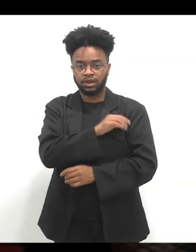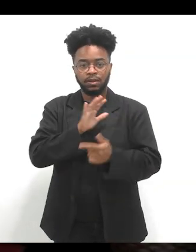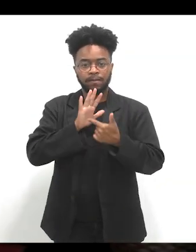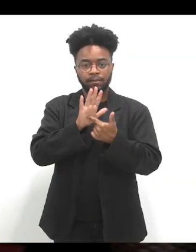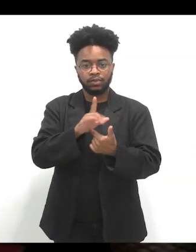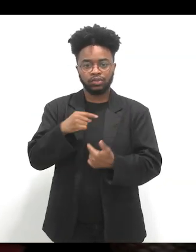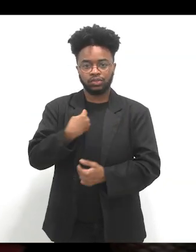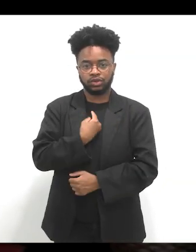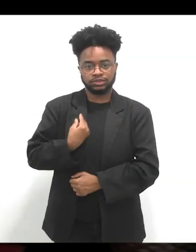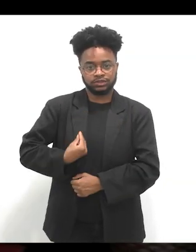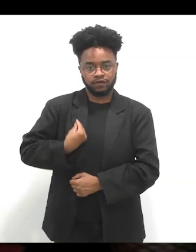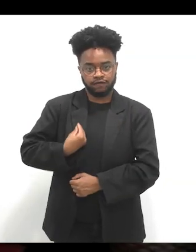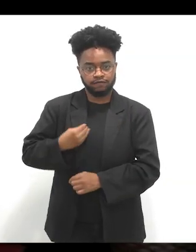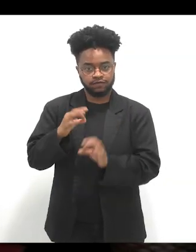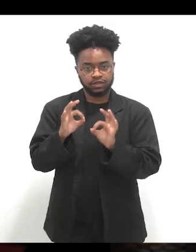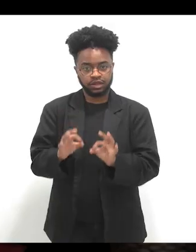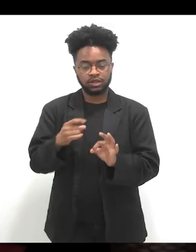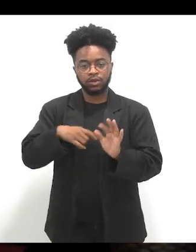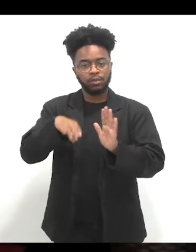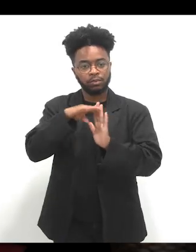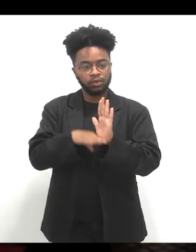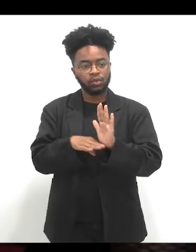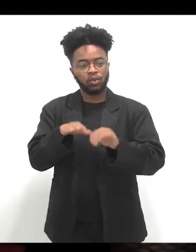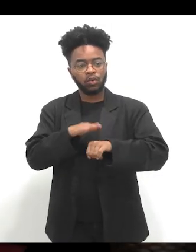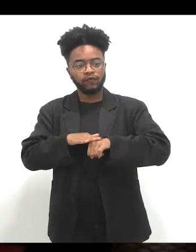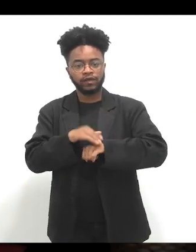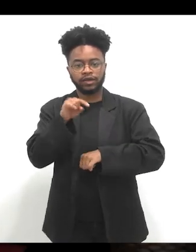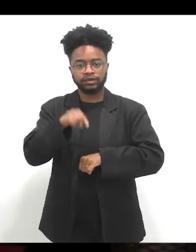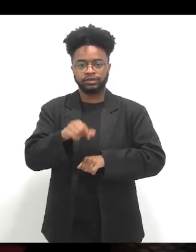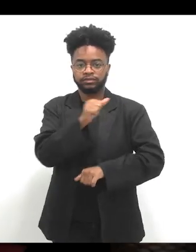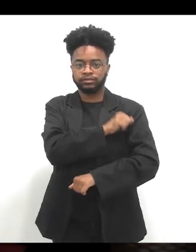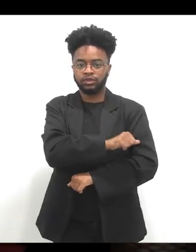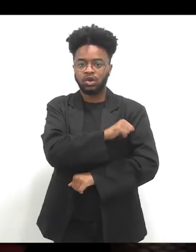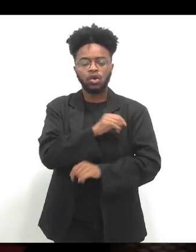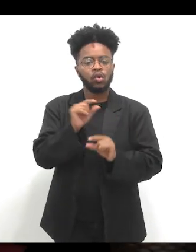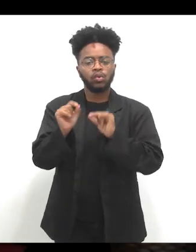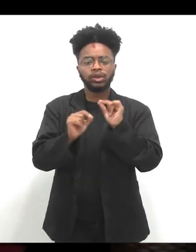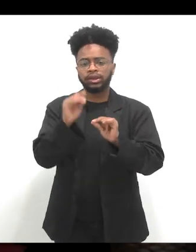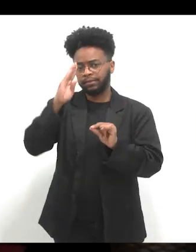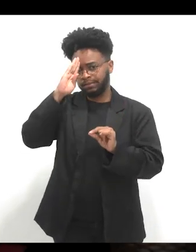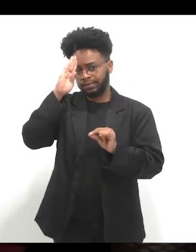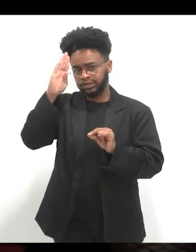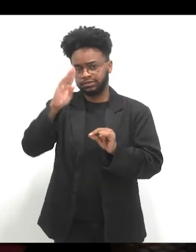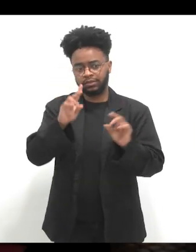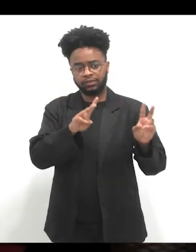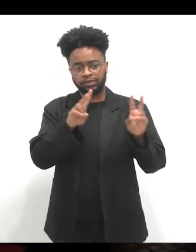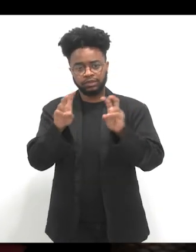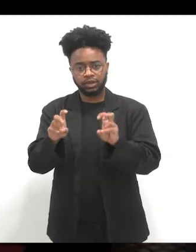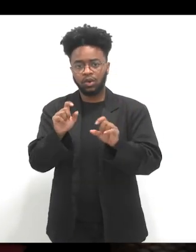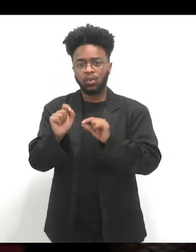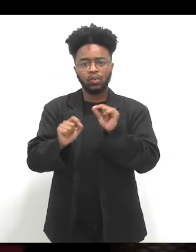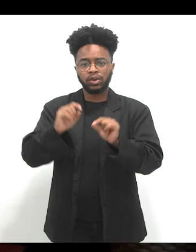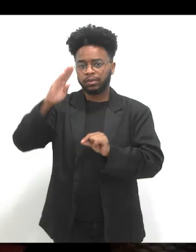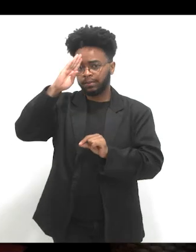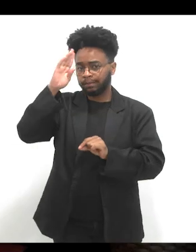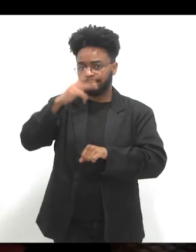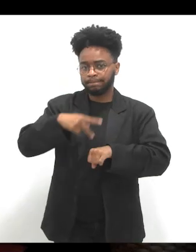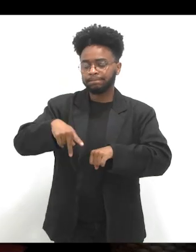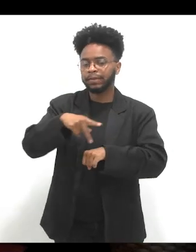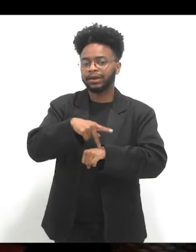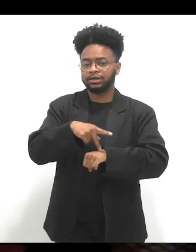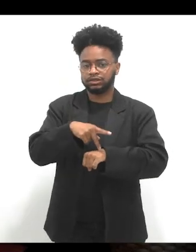para a nossa realidade, e esse é um programa que fala para o Rio de Janeiro, quais são as principais causas e quais são os